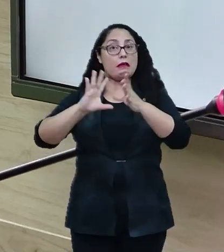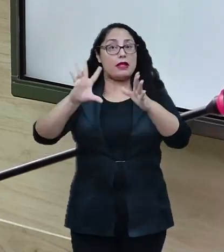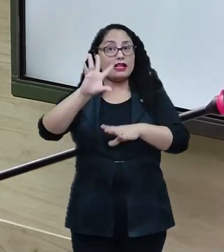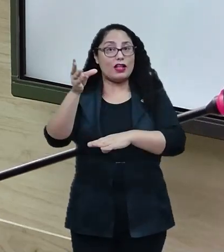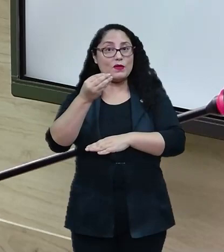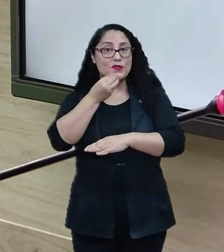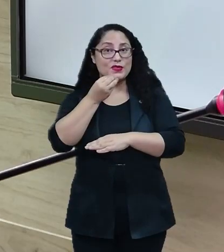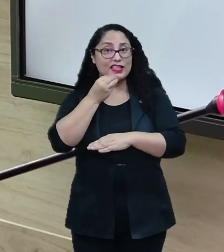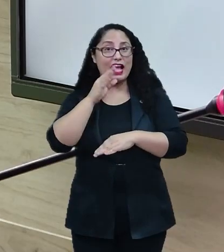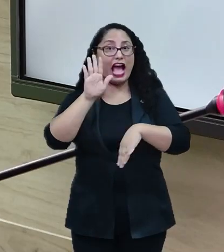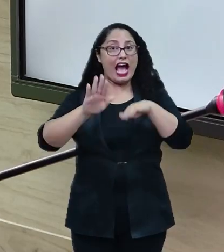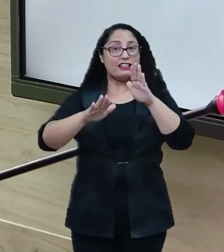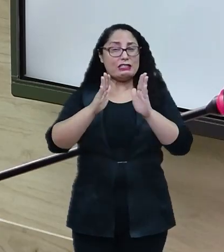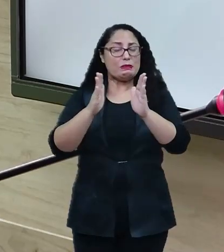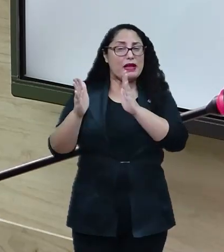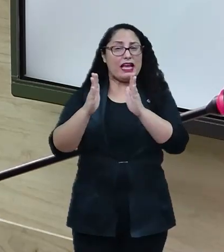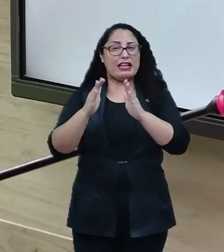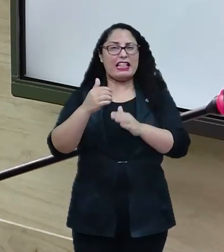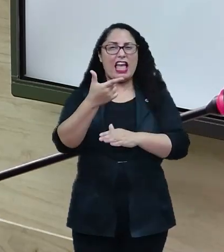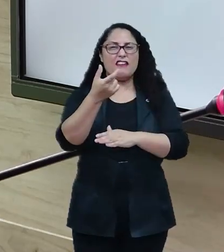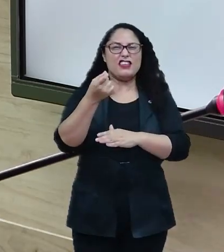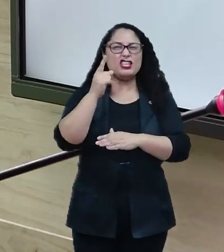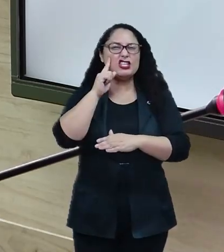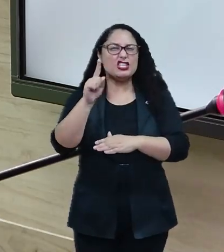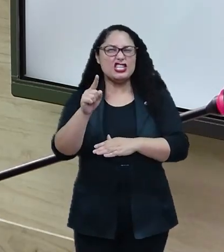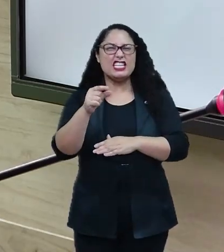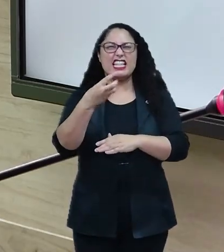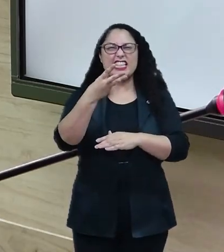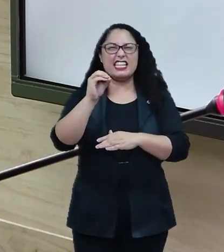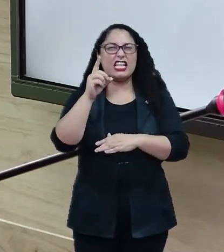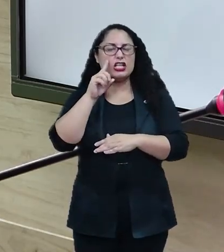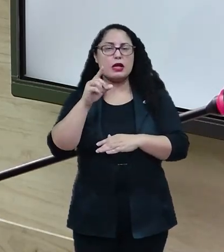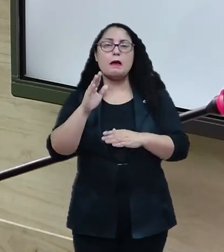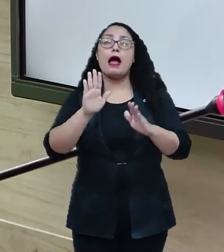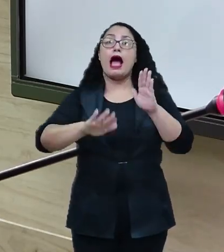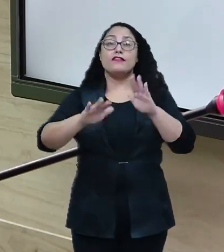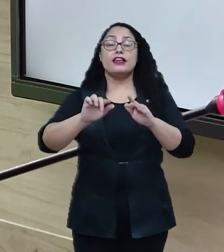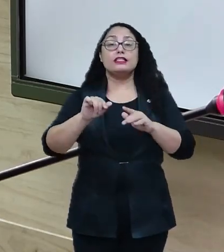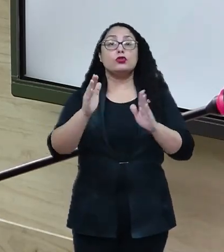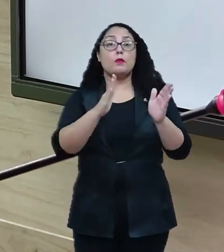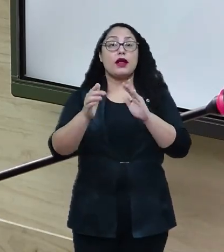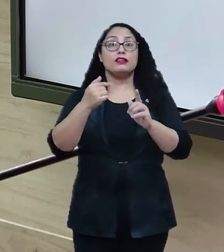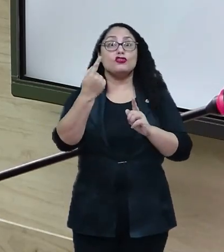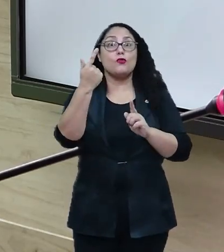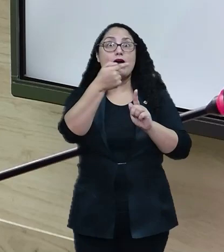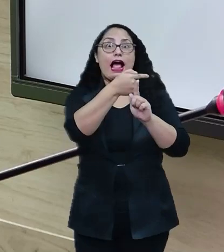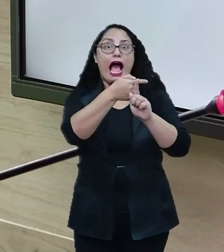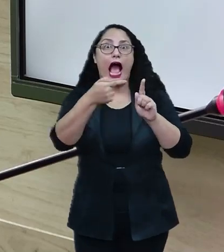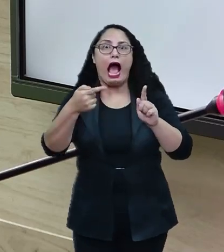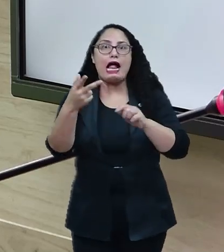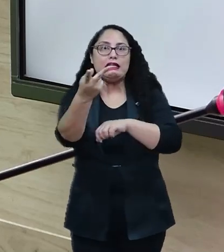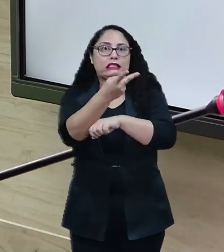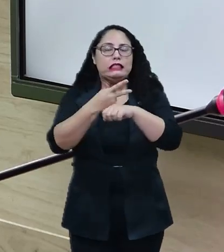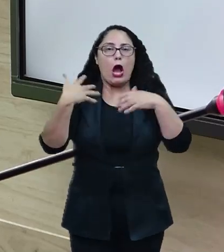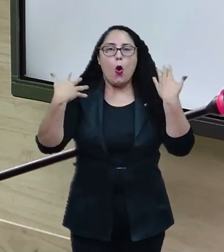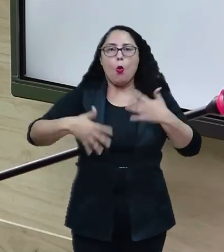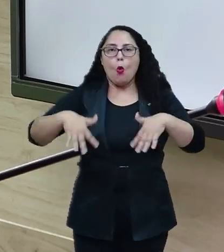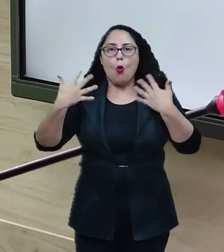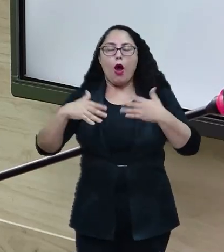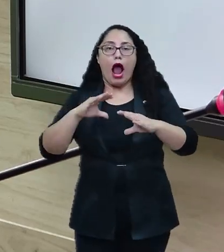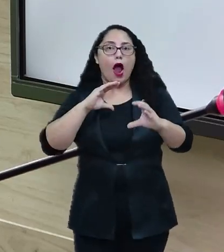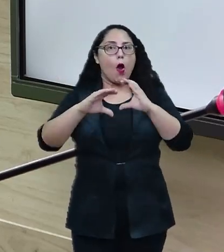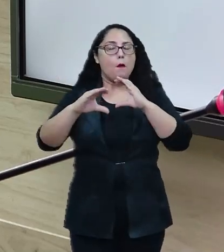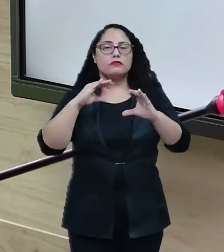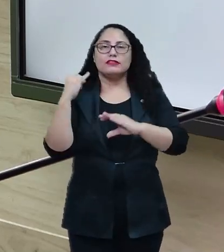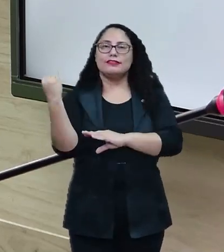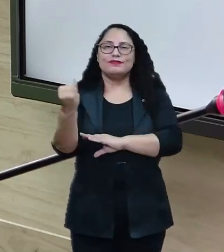oportunidade. E aí tem vezes que o prazo tem 20 dias, 30 dias, está tranquilo, mas tem vezes que o prazo é de uma semana. E aí a gente tem que correr com isso. Então, a